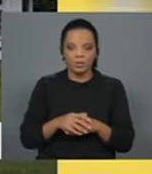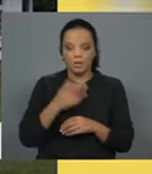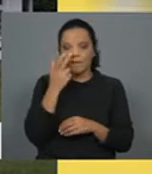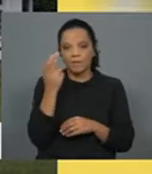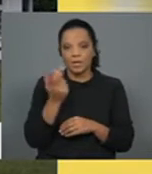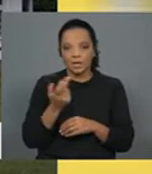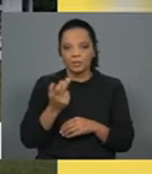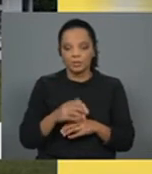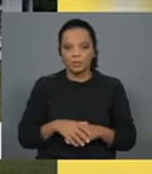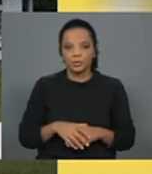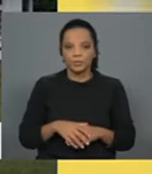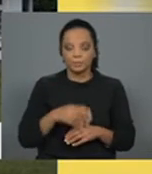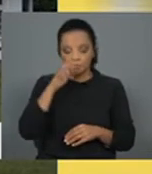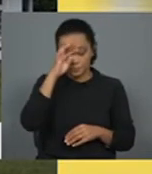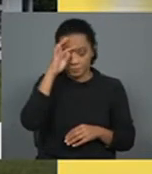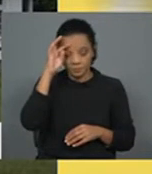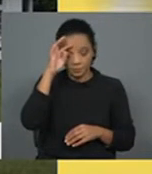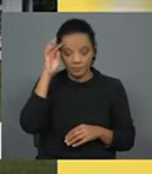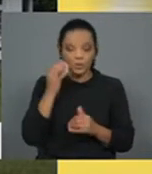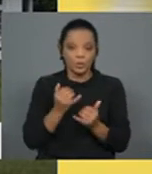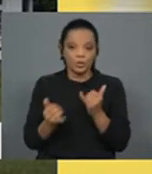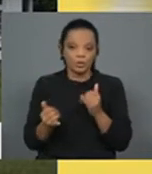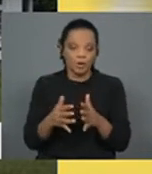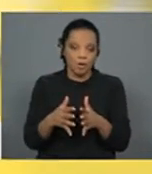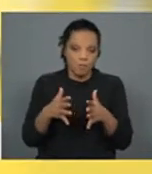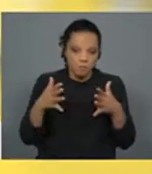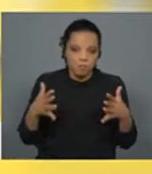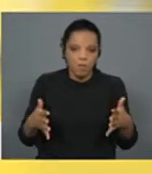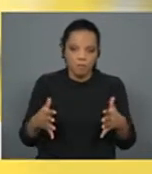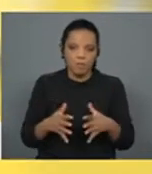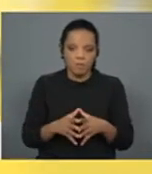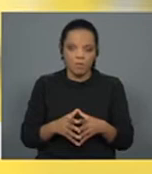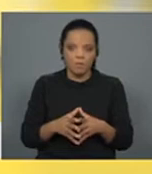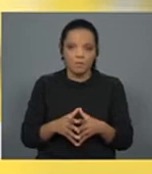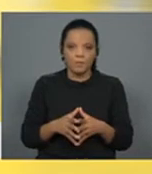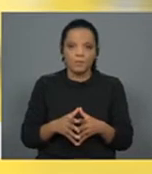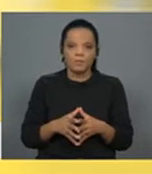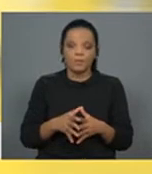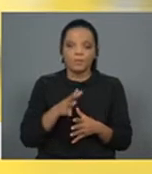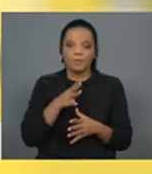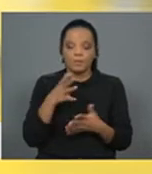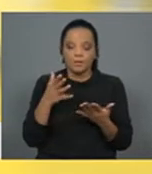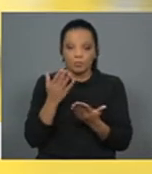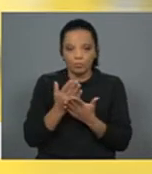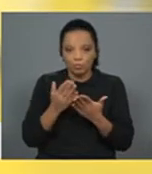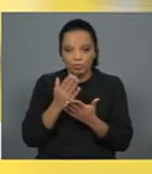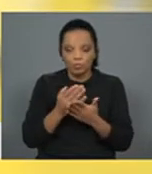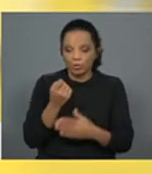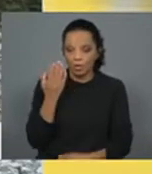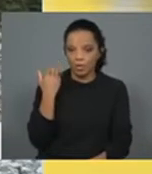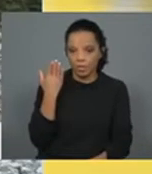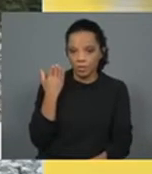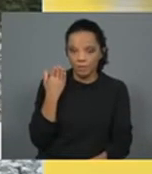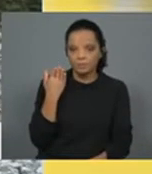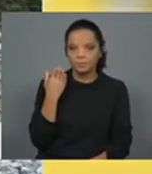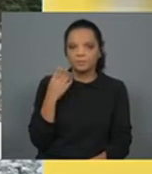fracas. E, portanto, o risco é muito grande. Digamos, os estudos mais recentes,